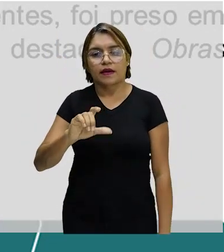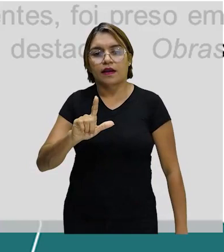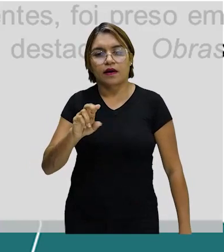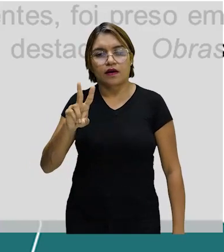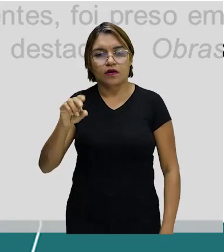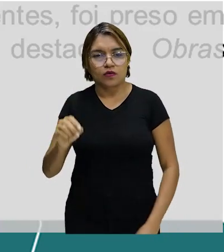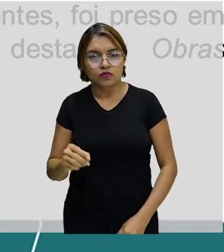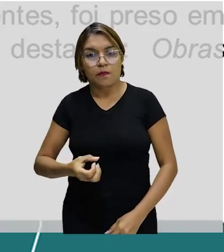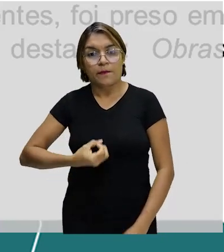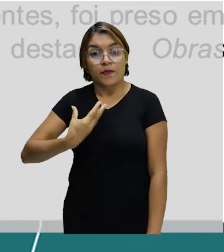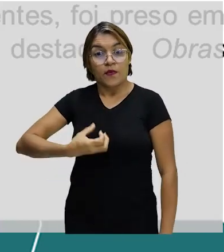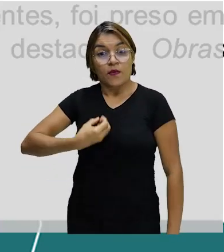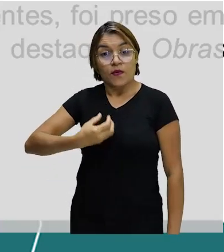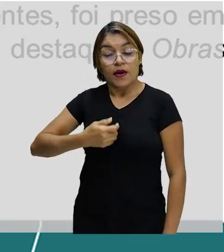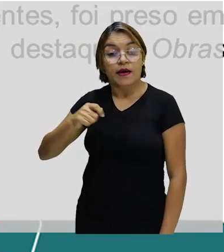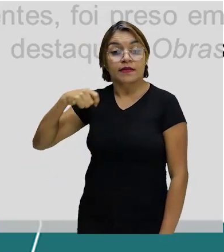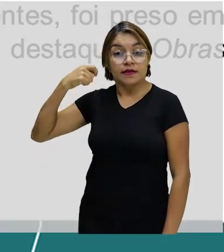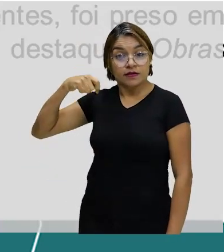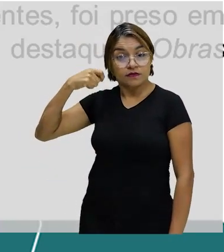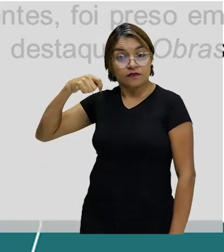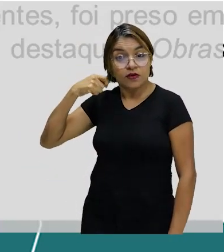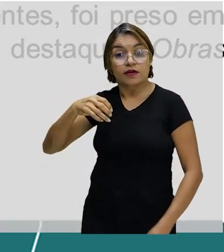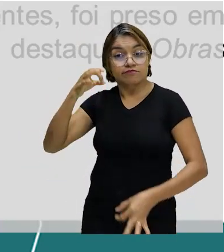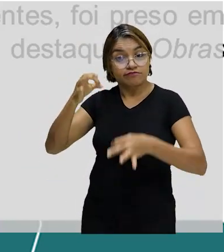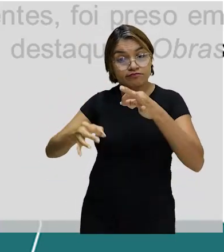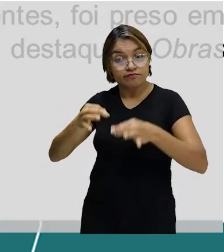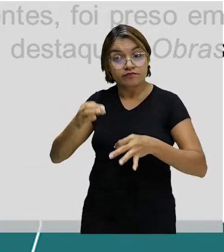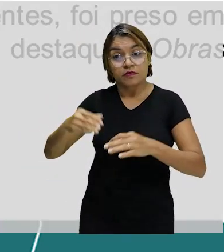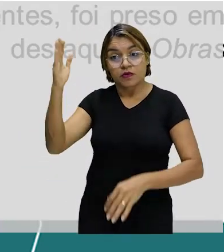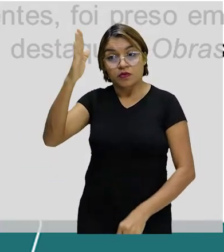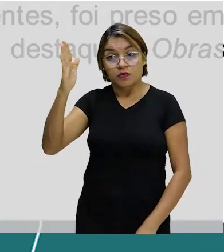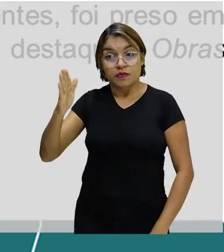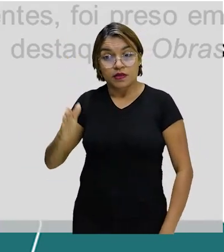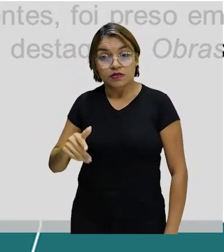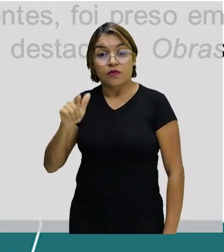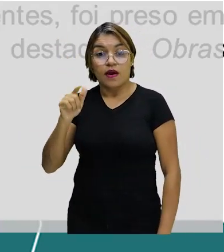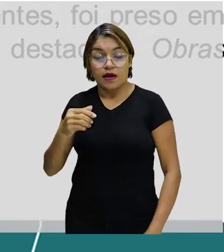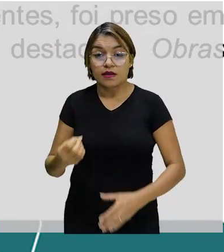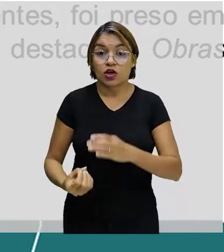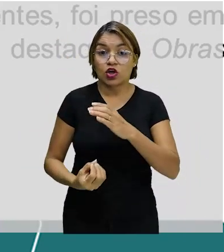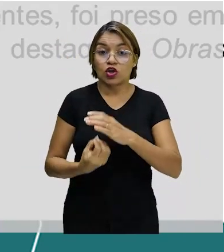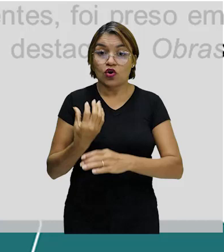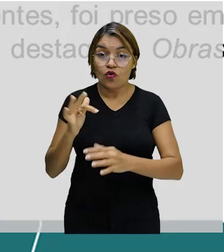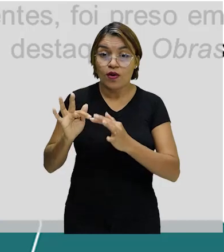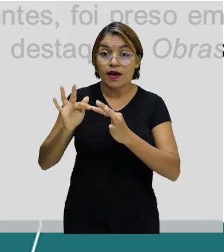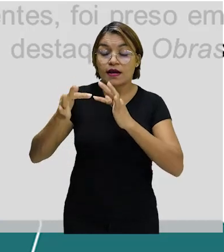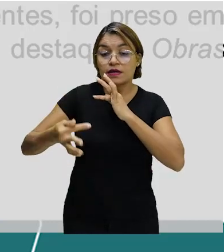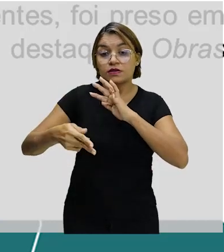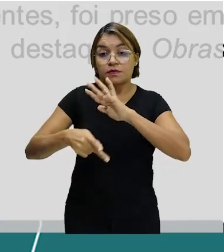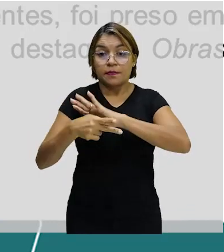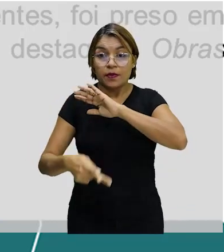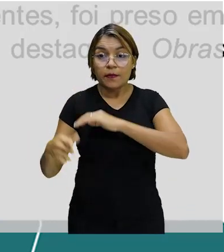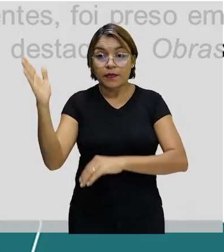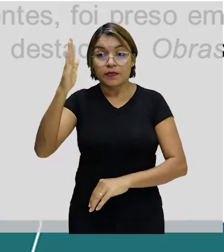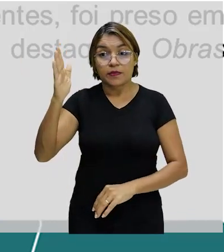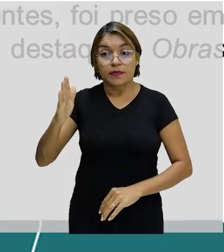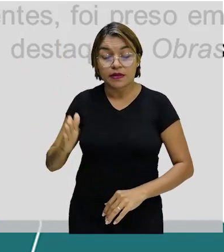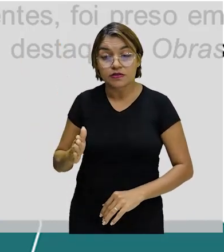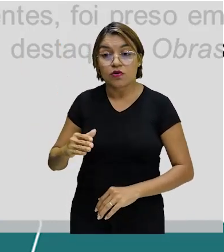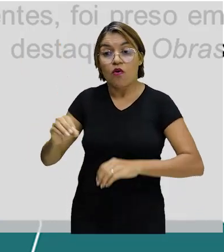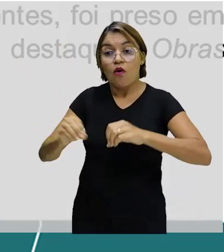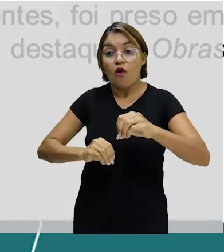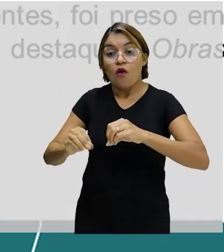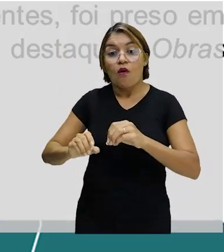brasileiro. Cláudio Manuel da Costa é considerado o precursor do arcadismo no Brasil e destacou-se por sua obra literária,